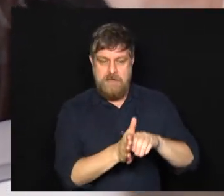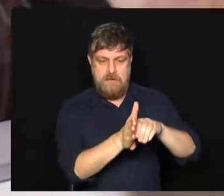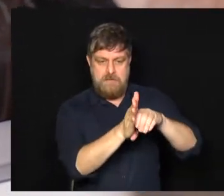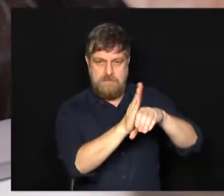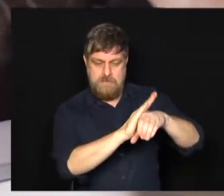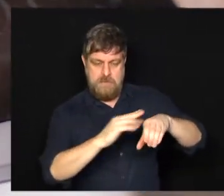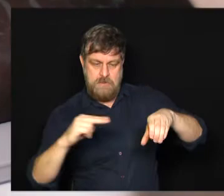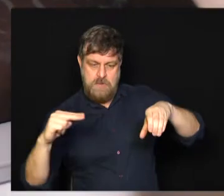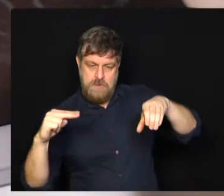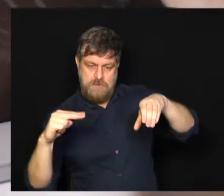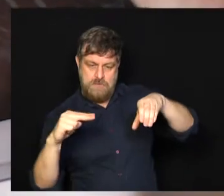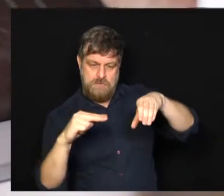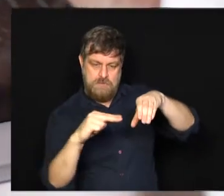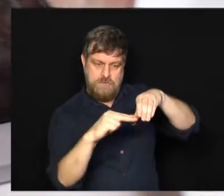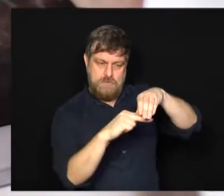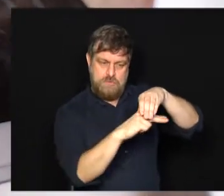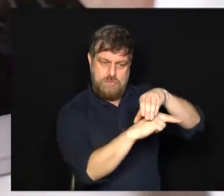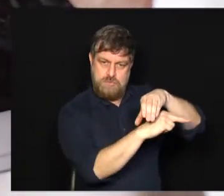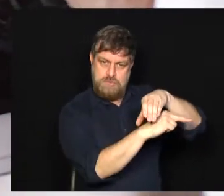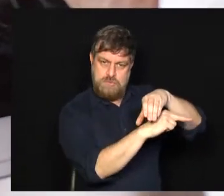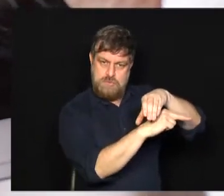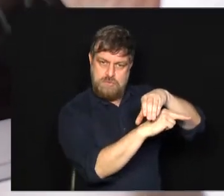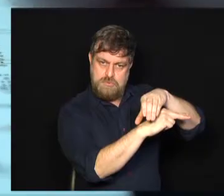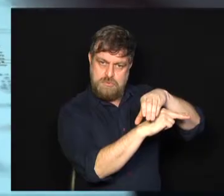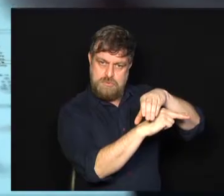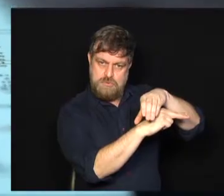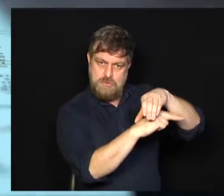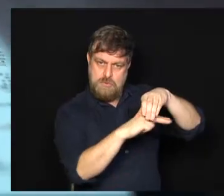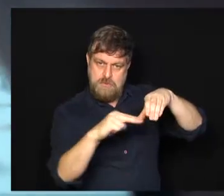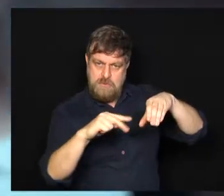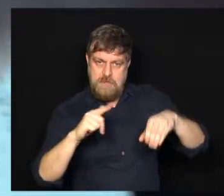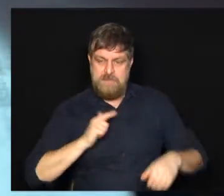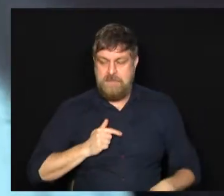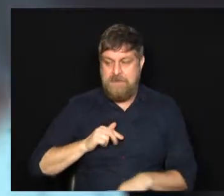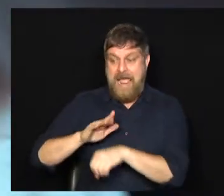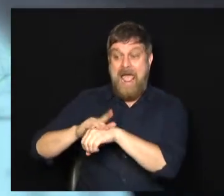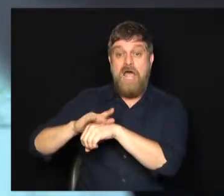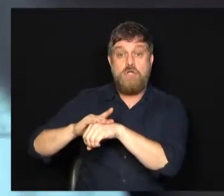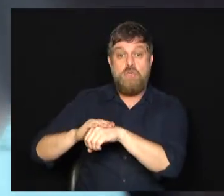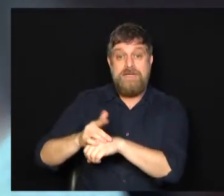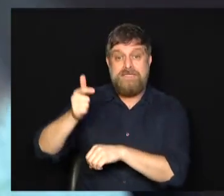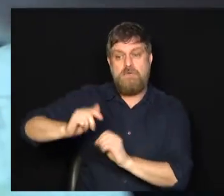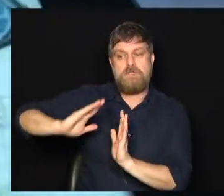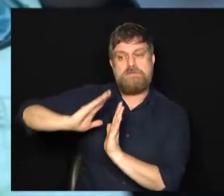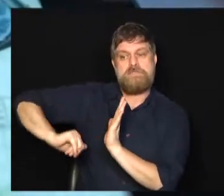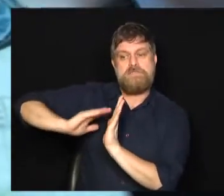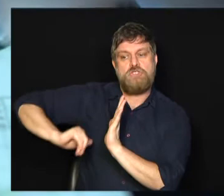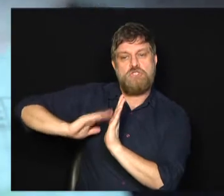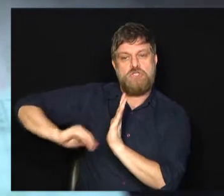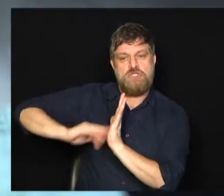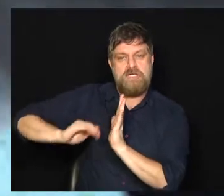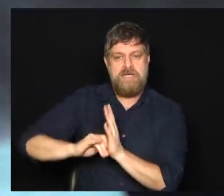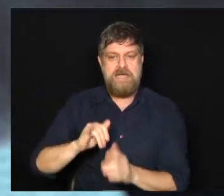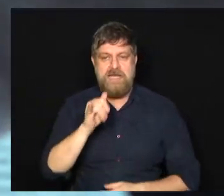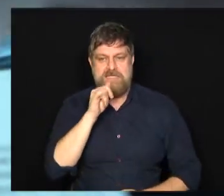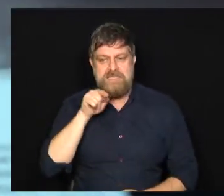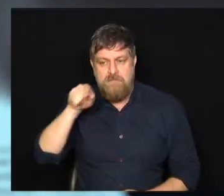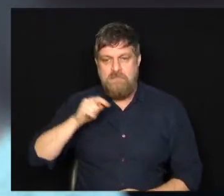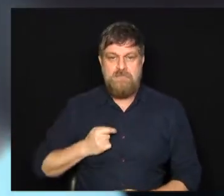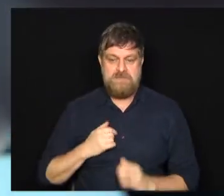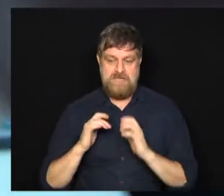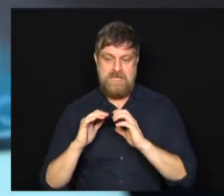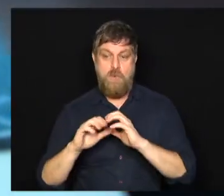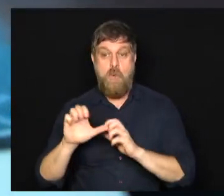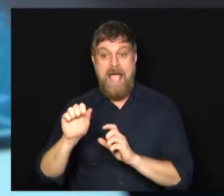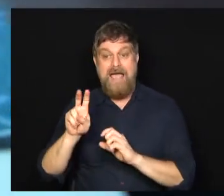magnética, uma tomografia de crânio, apenas para excluir outras doenças, como, por exemplo, isquemias cerebrais, né?